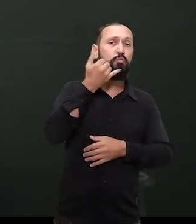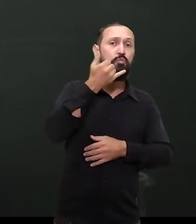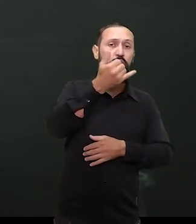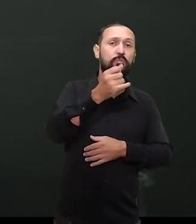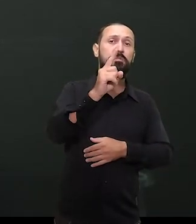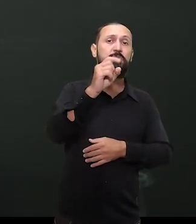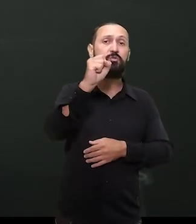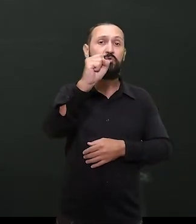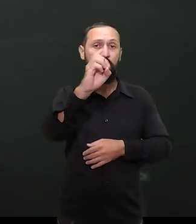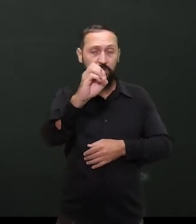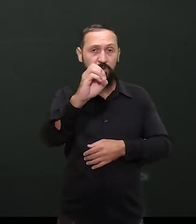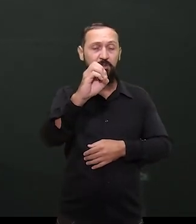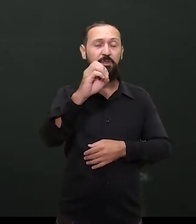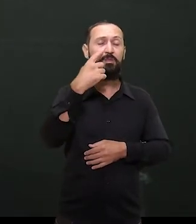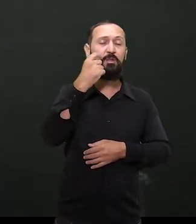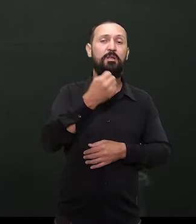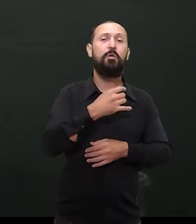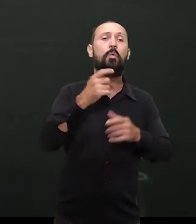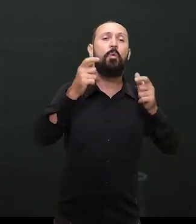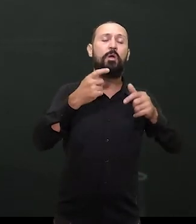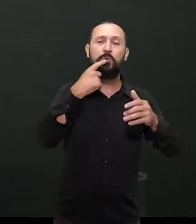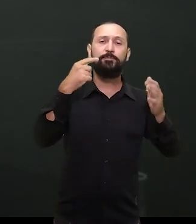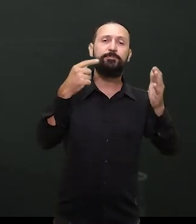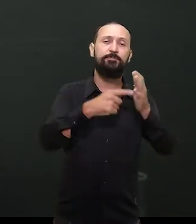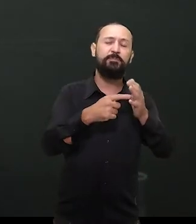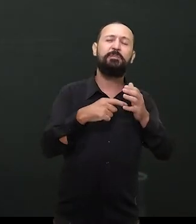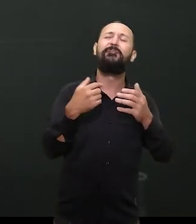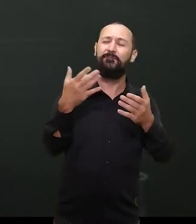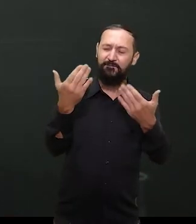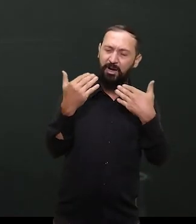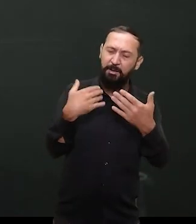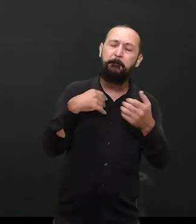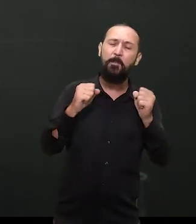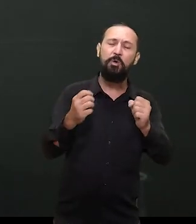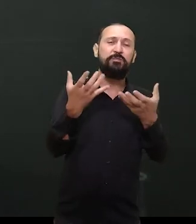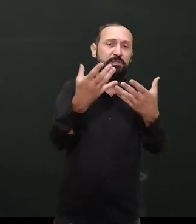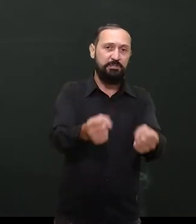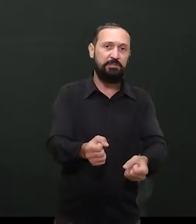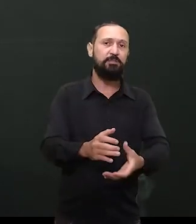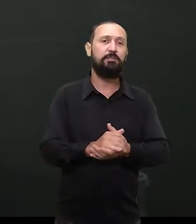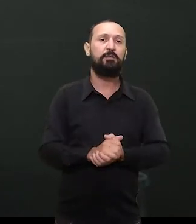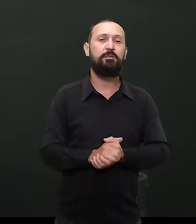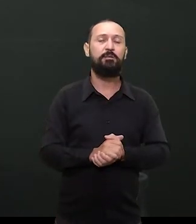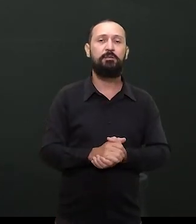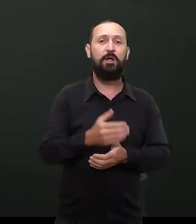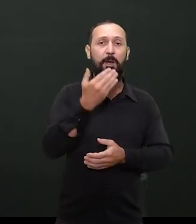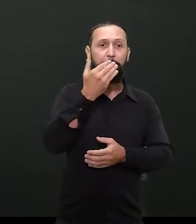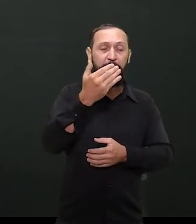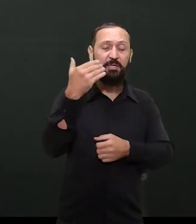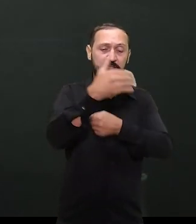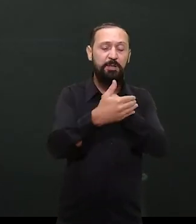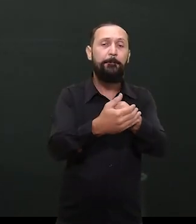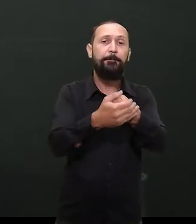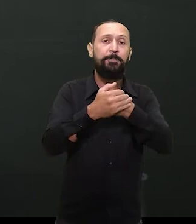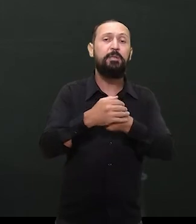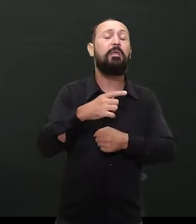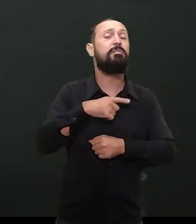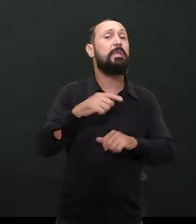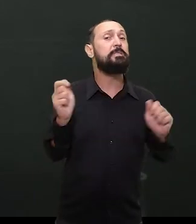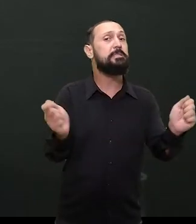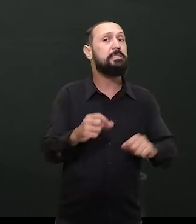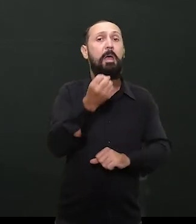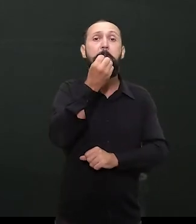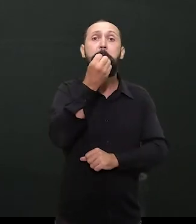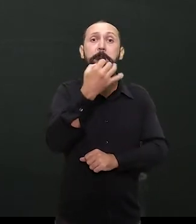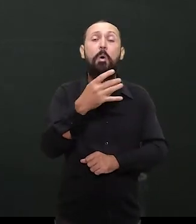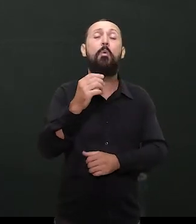180 que é um canal é de denúncias anônimas receberemos as suas denúncias peça medida protetiva ela